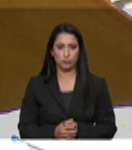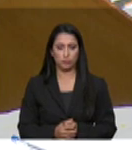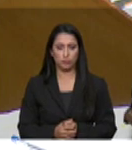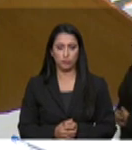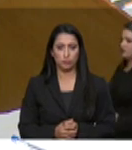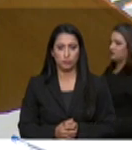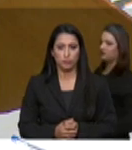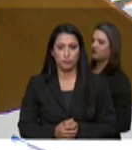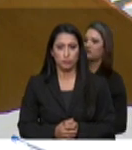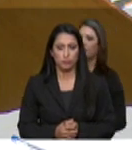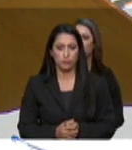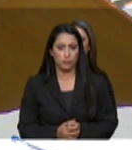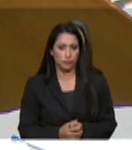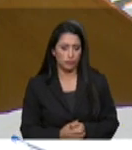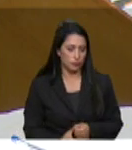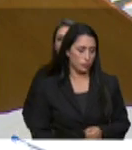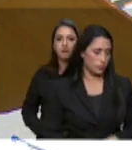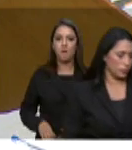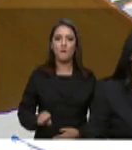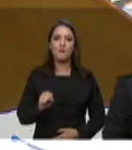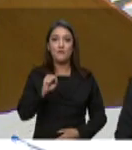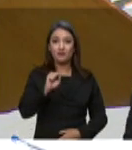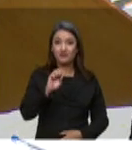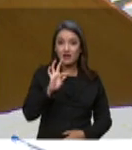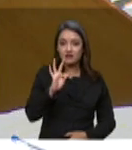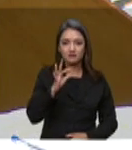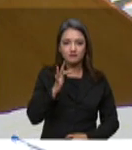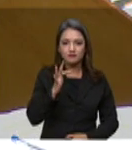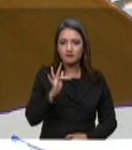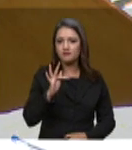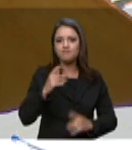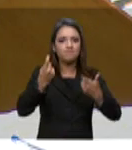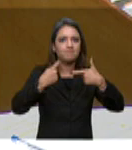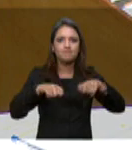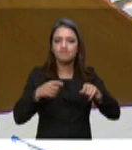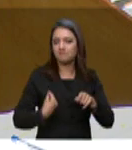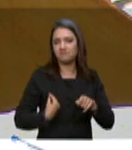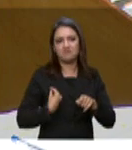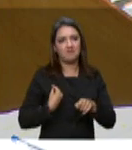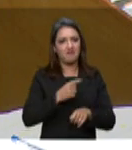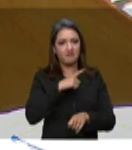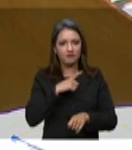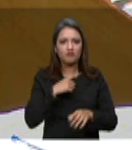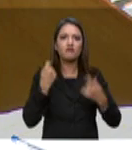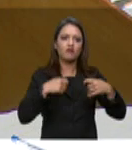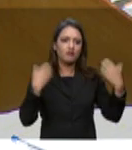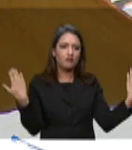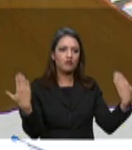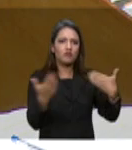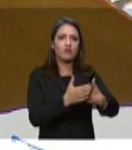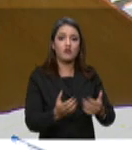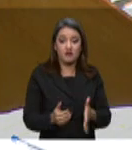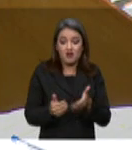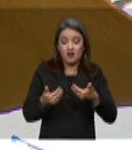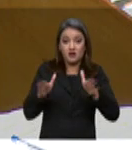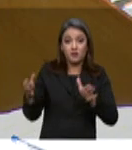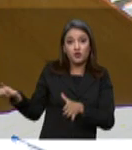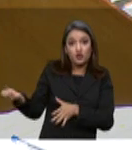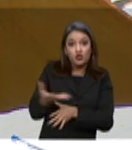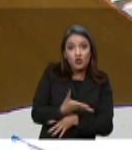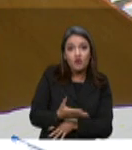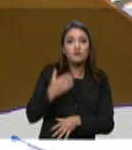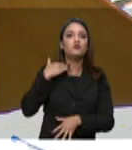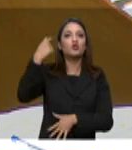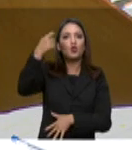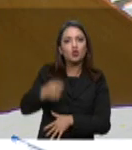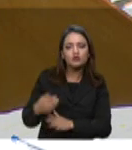o look me o STF não precisava existir não precisava Ele deveria ser extinta e criar uma nova corte funcional com juiz